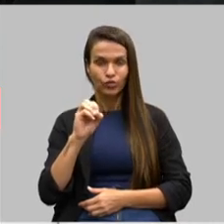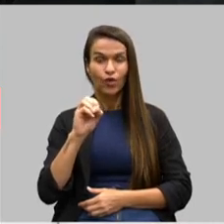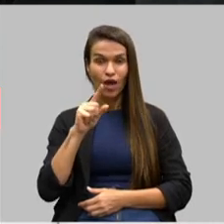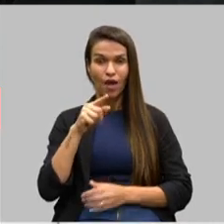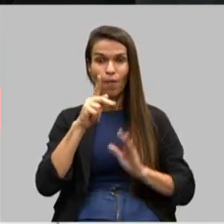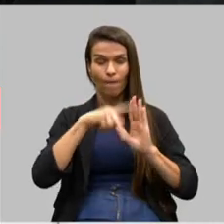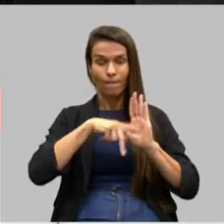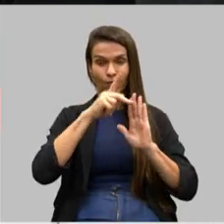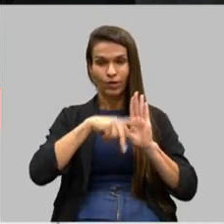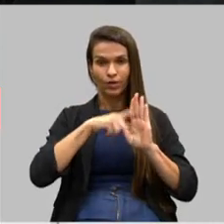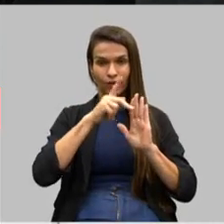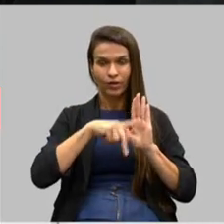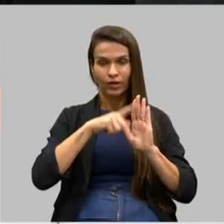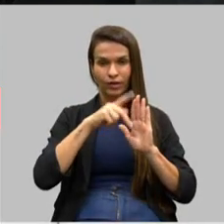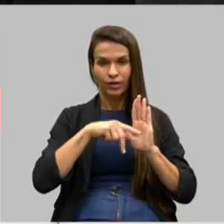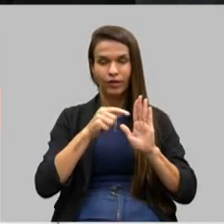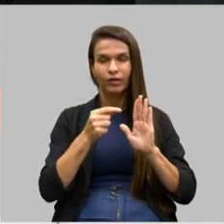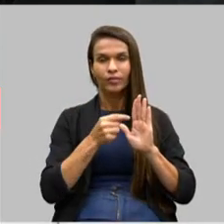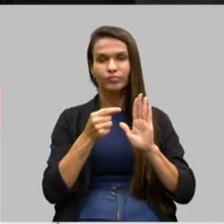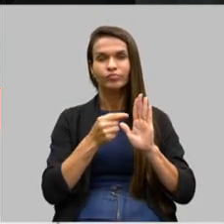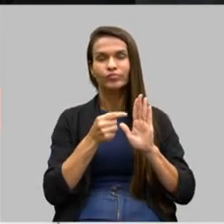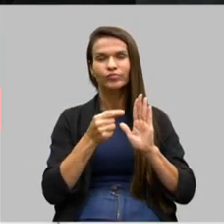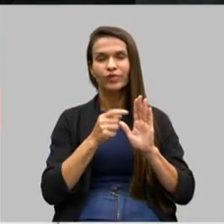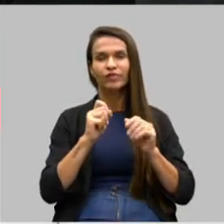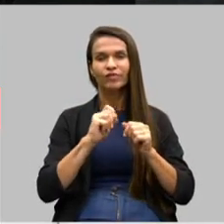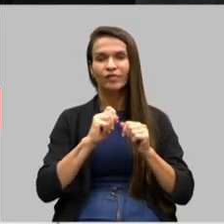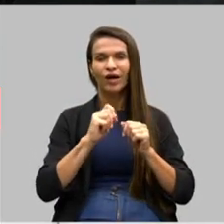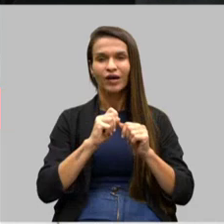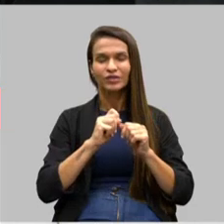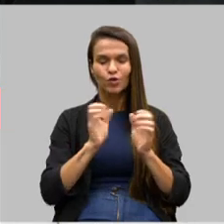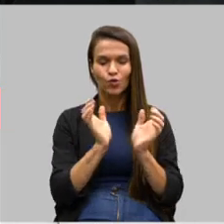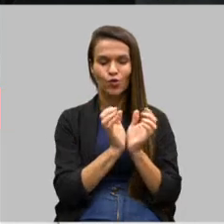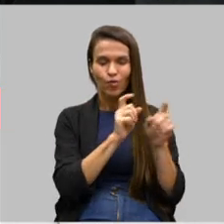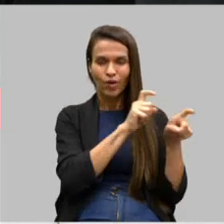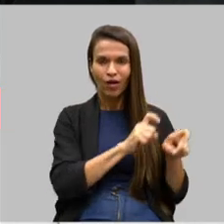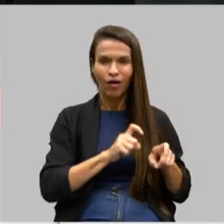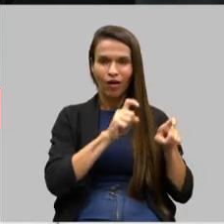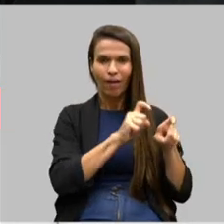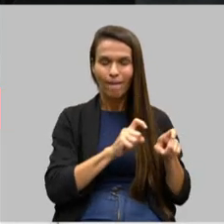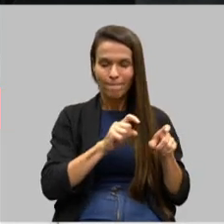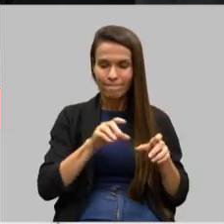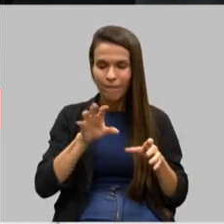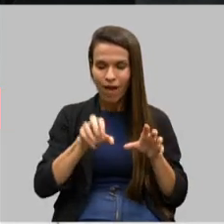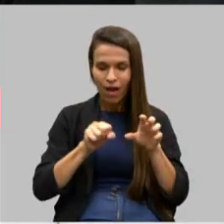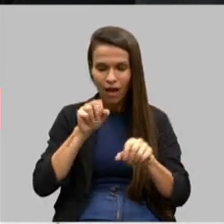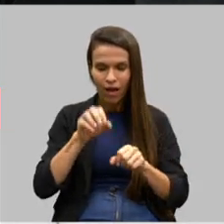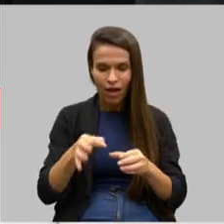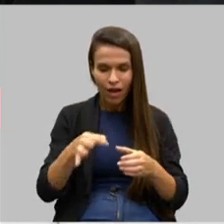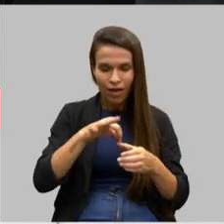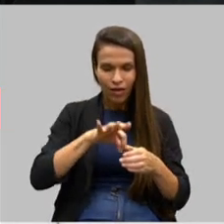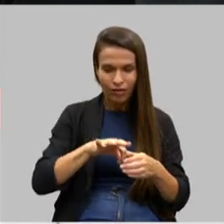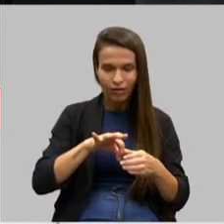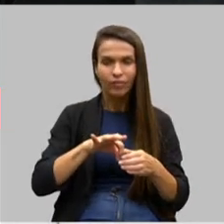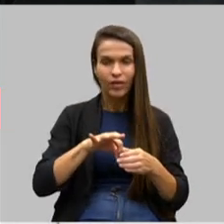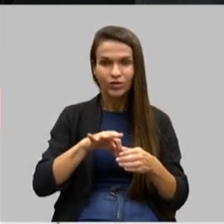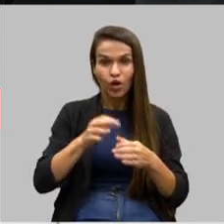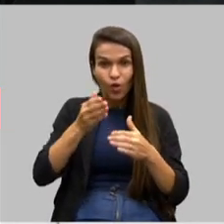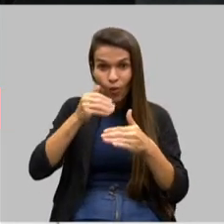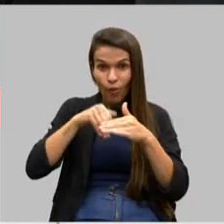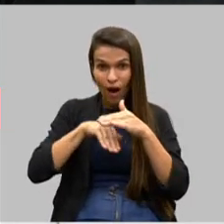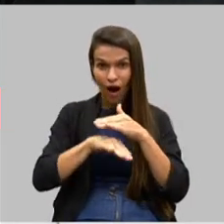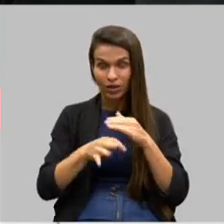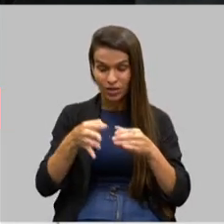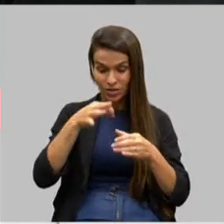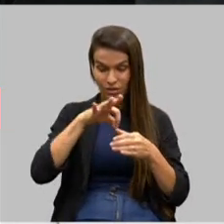que faz com que o agricultor colha a semente que ele plantou e guarde essa